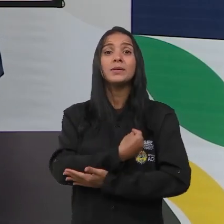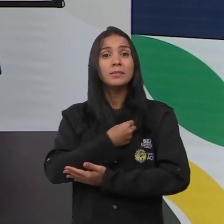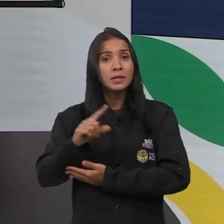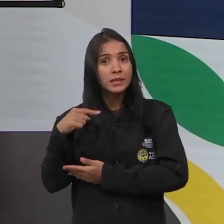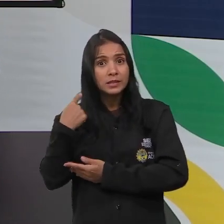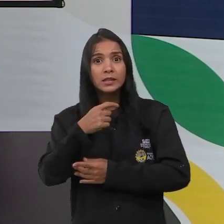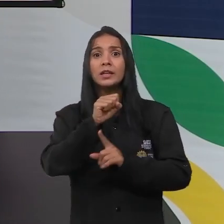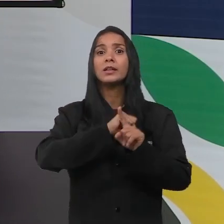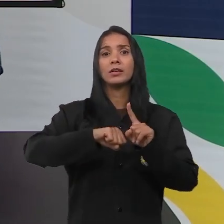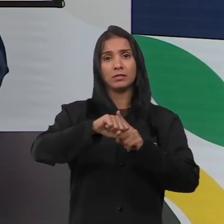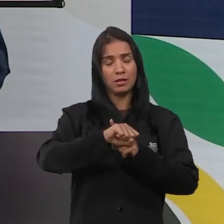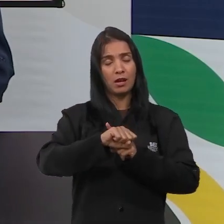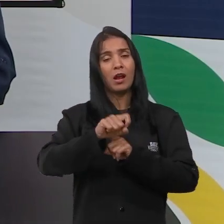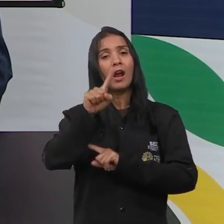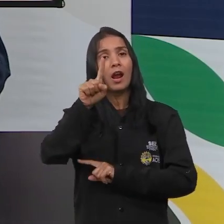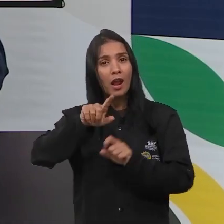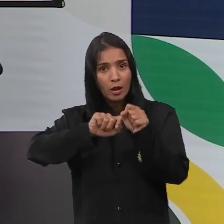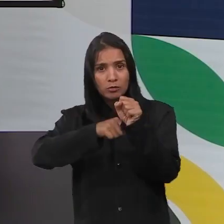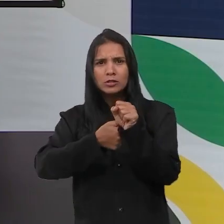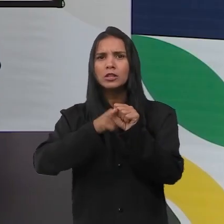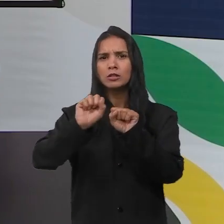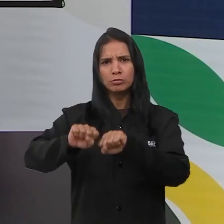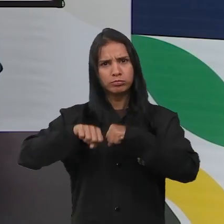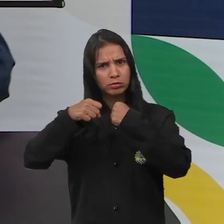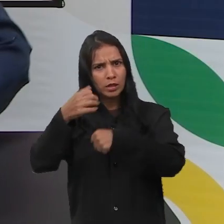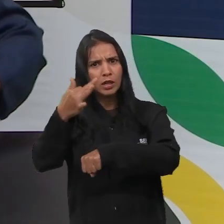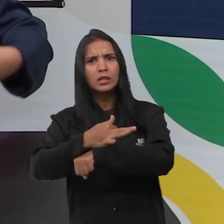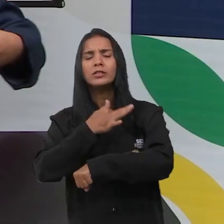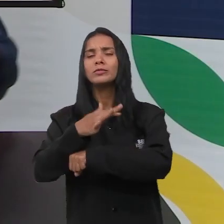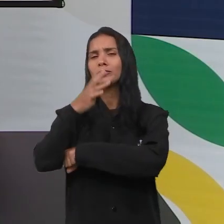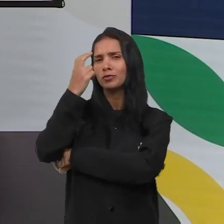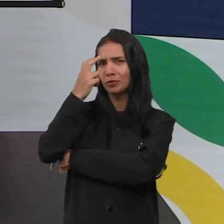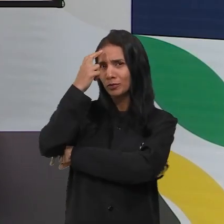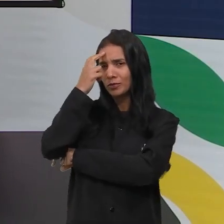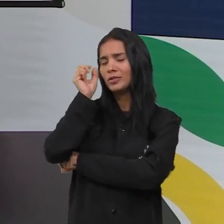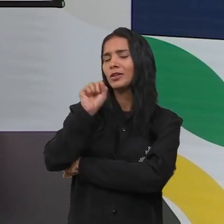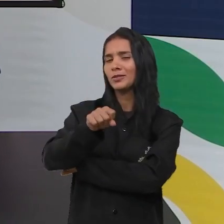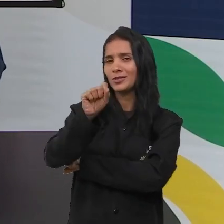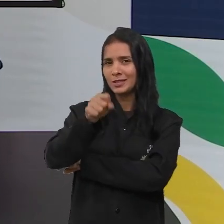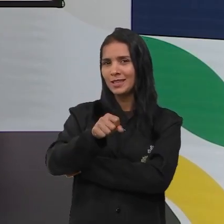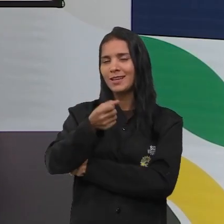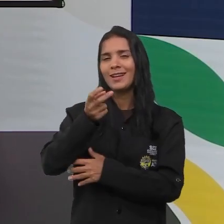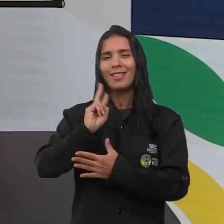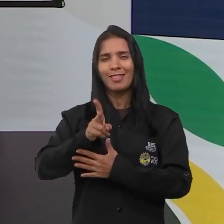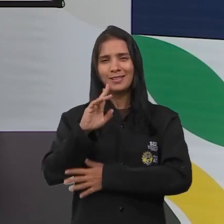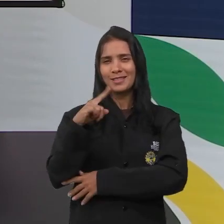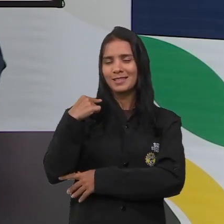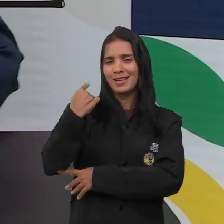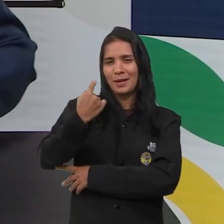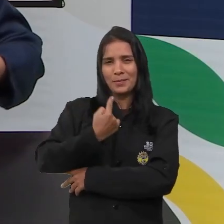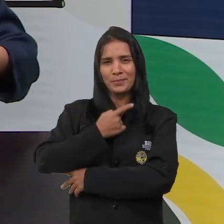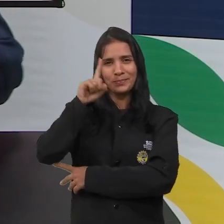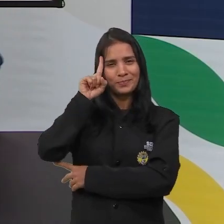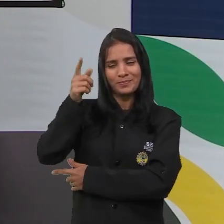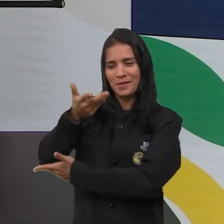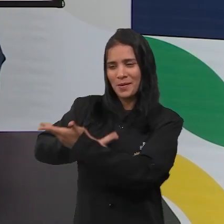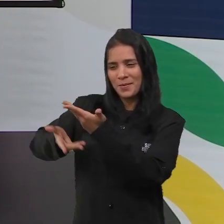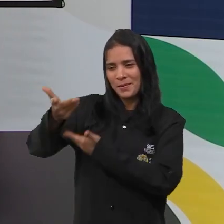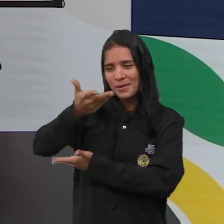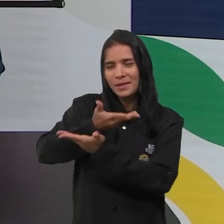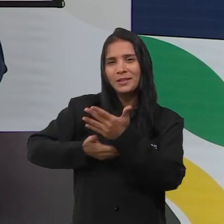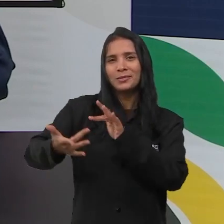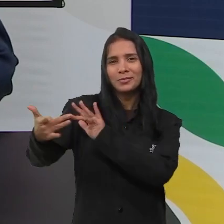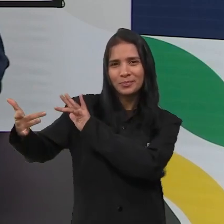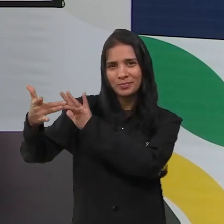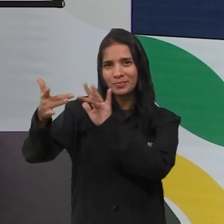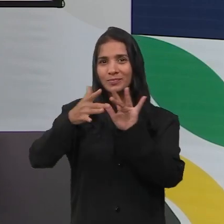é um símbolo de resistência cultural, faz parte do nosso final de semana, está presente ali